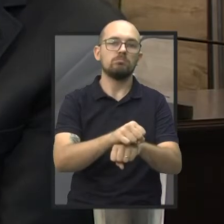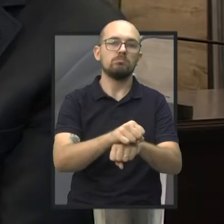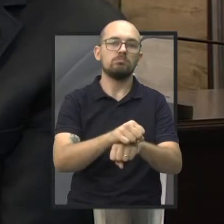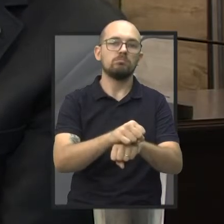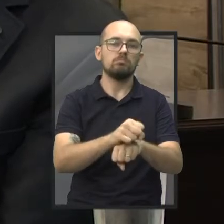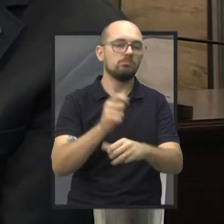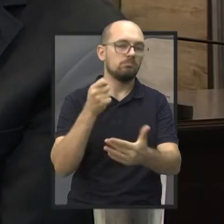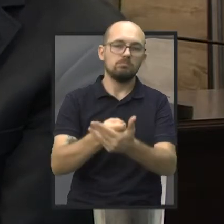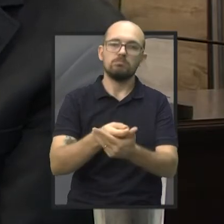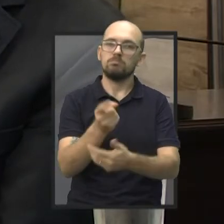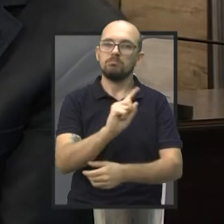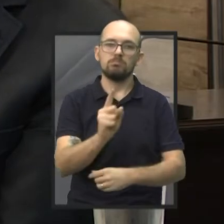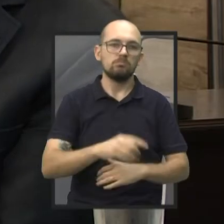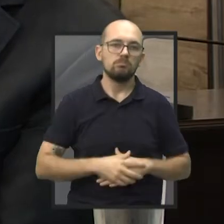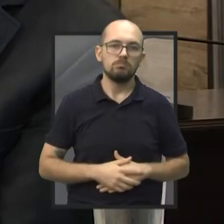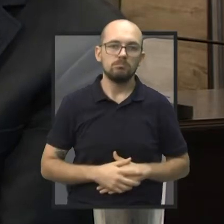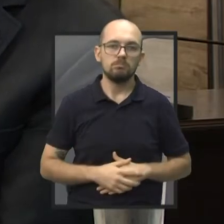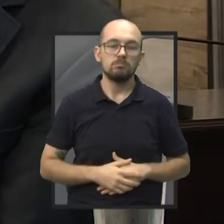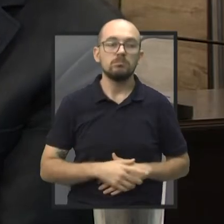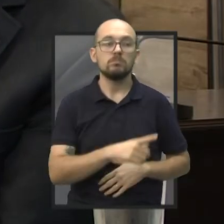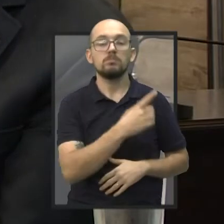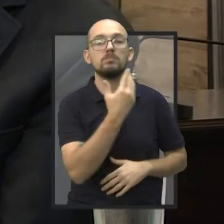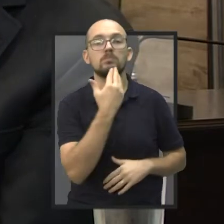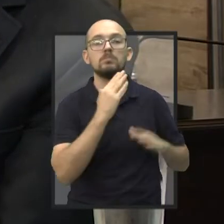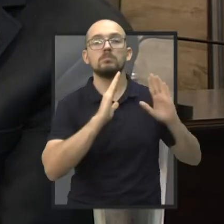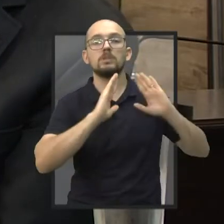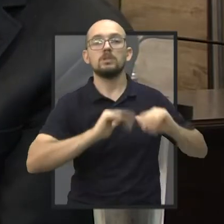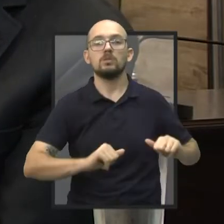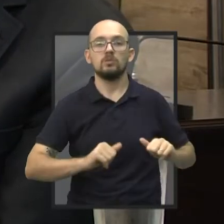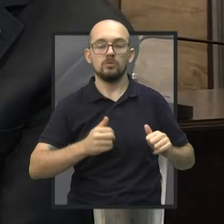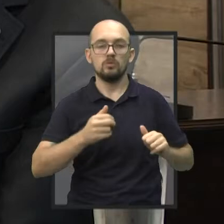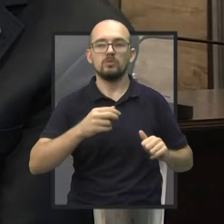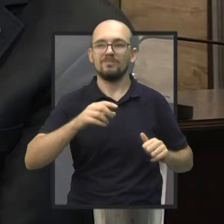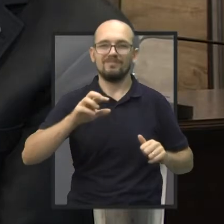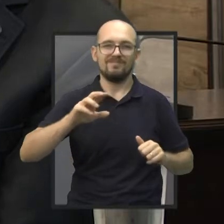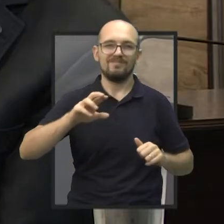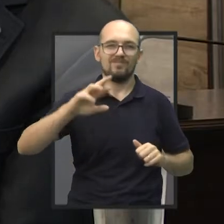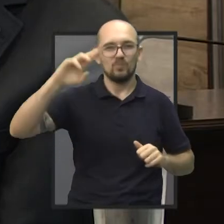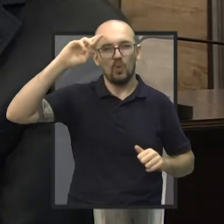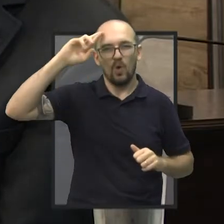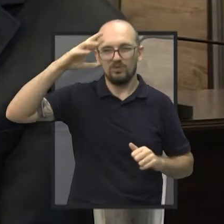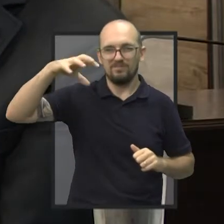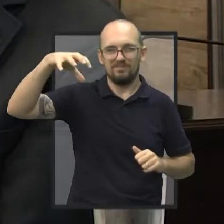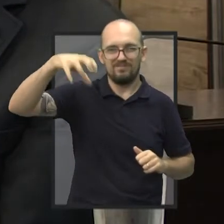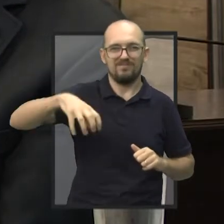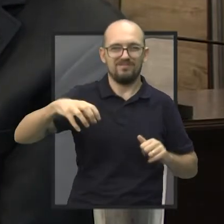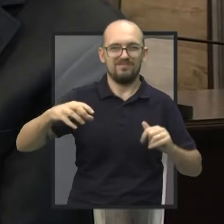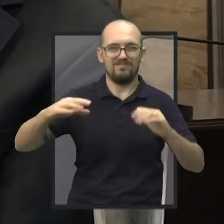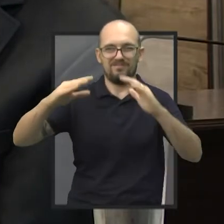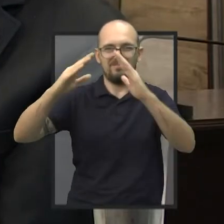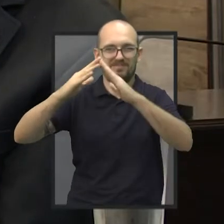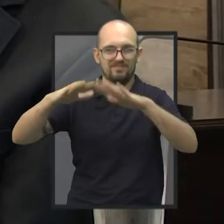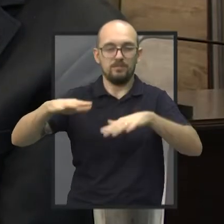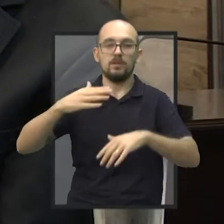Elas, na argumentação, elas solicitaram aos proprietários que